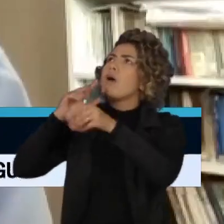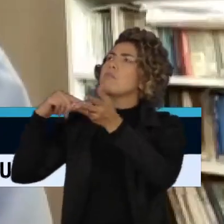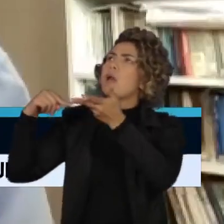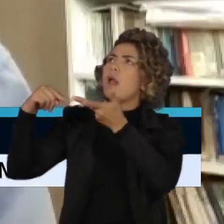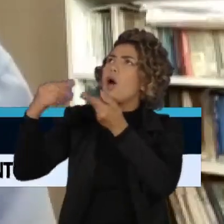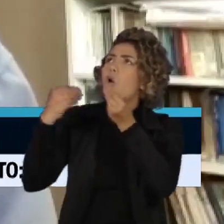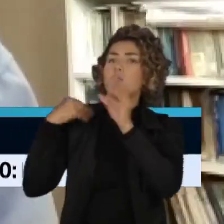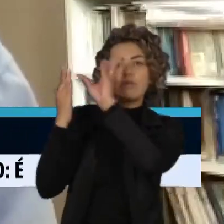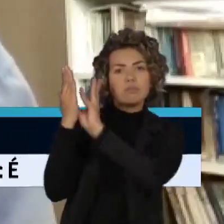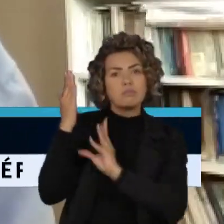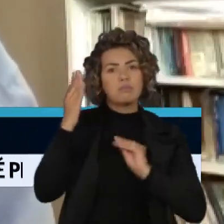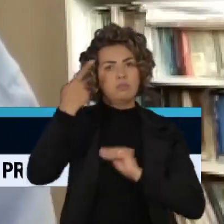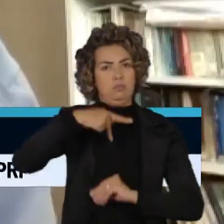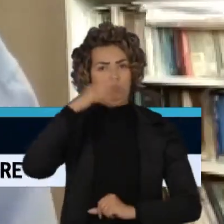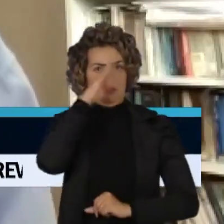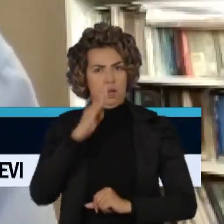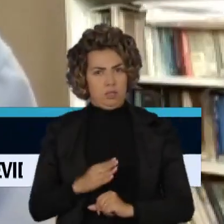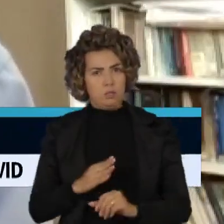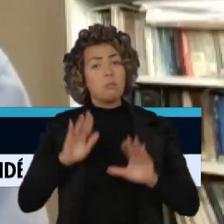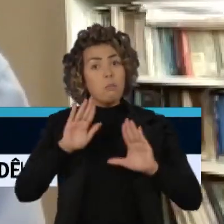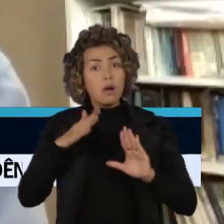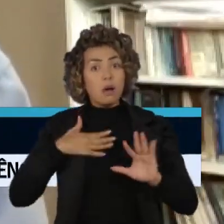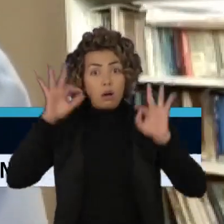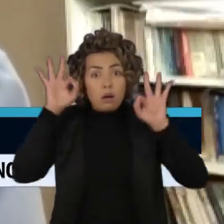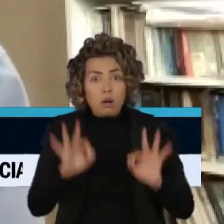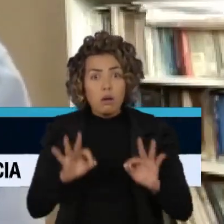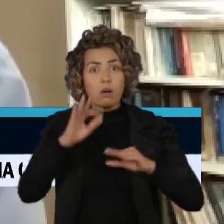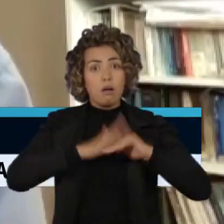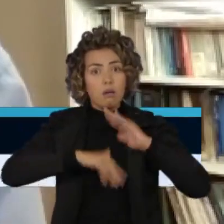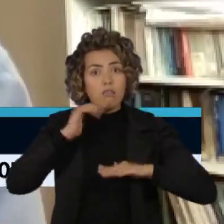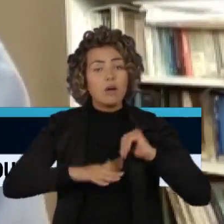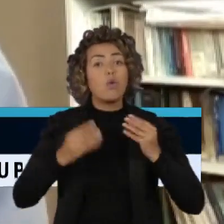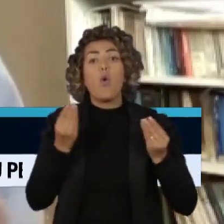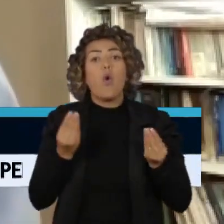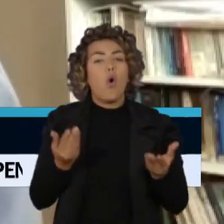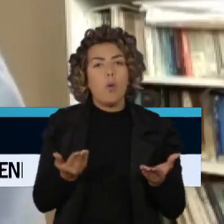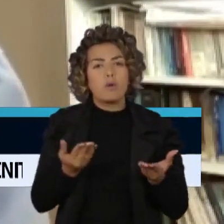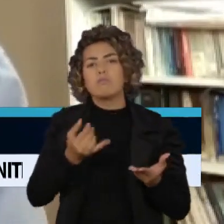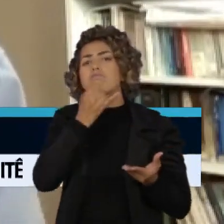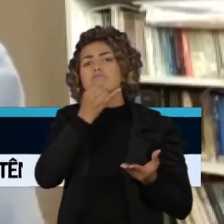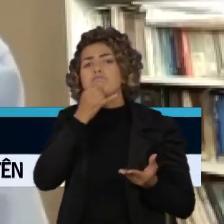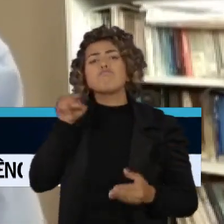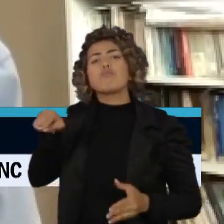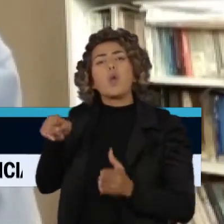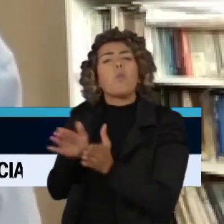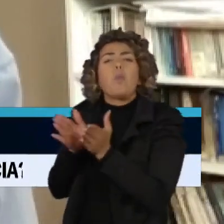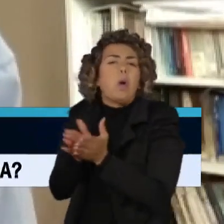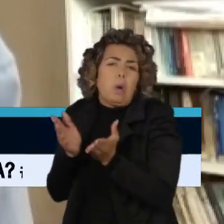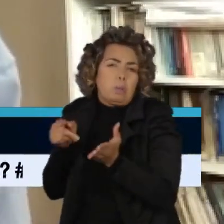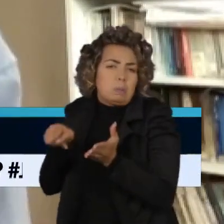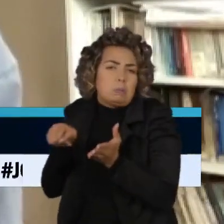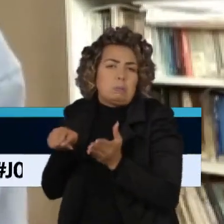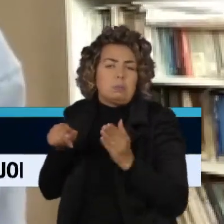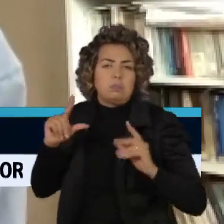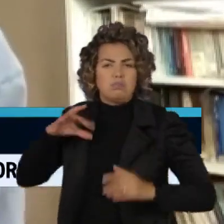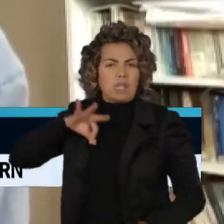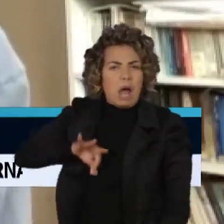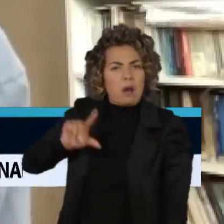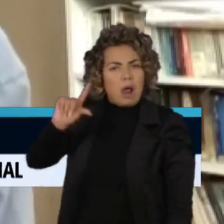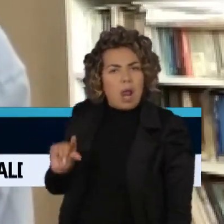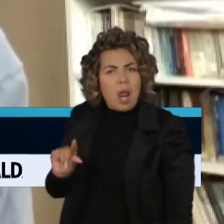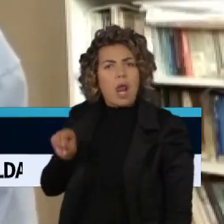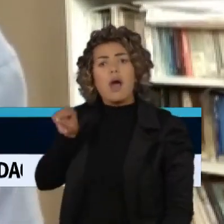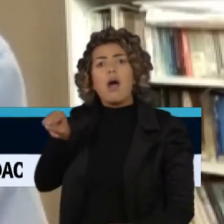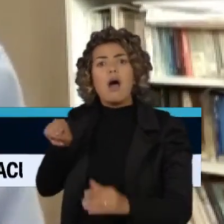como é que nós vamos fixar isso nós vamos pagar por consumo quanto eles consumirem nós devolvemos por produtos